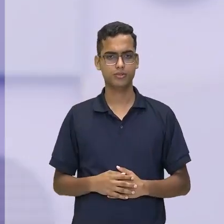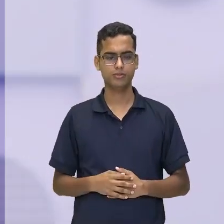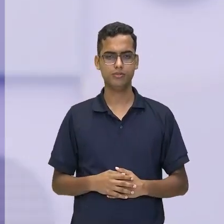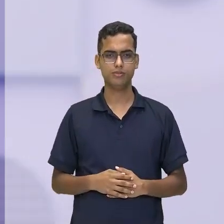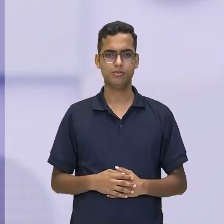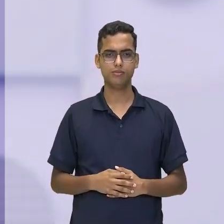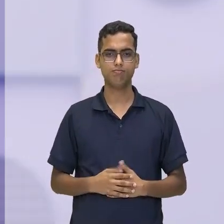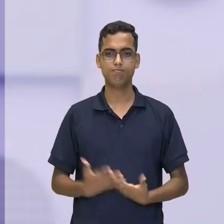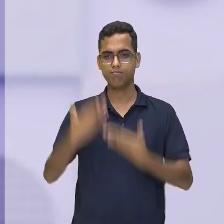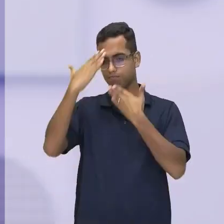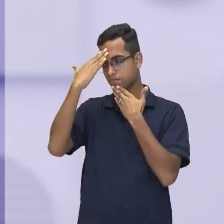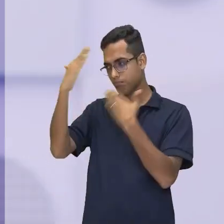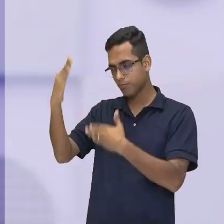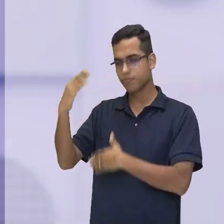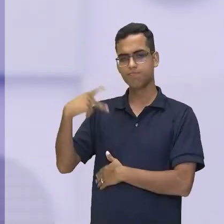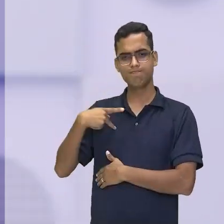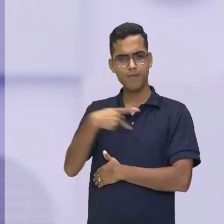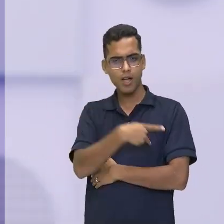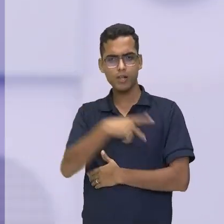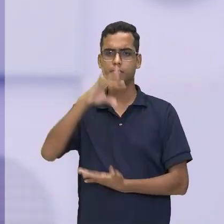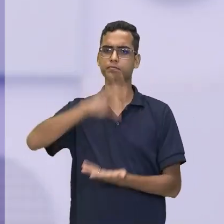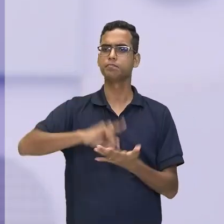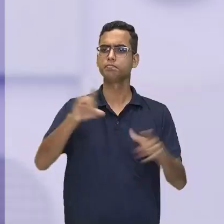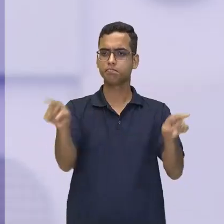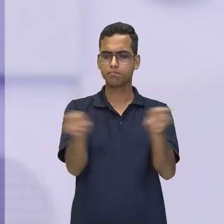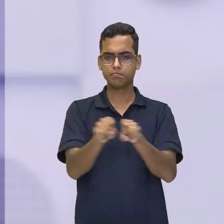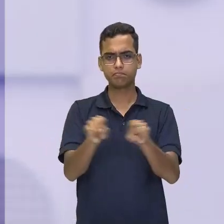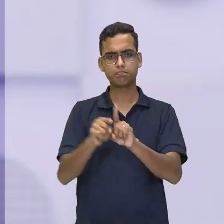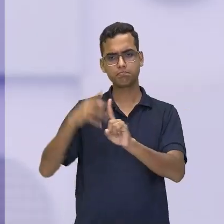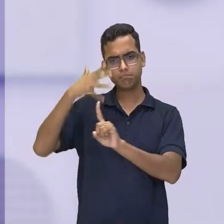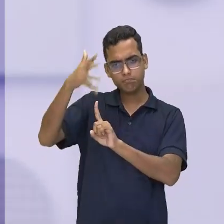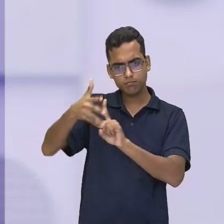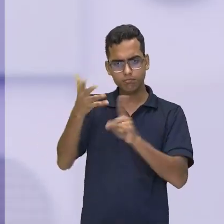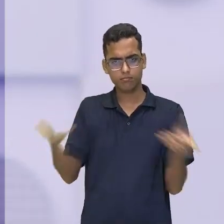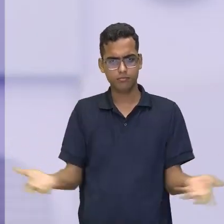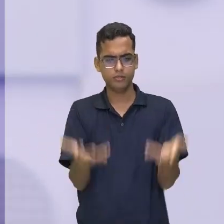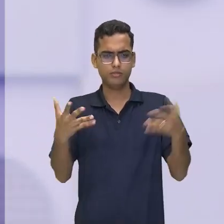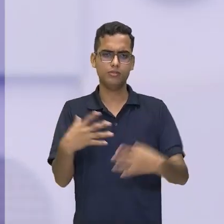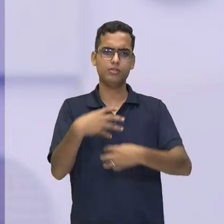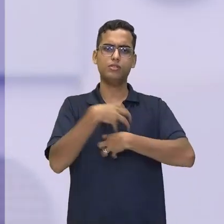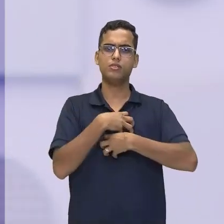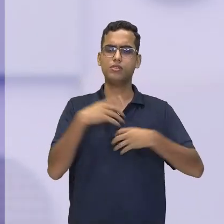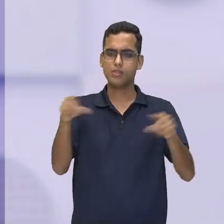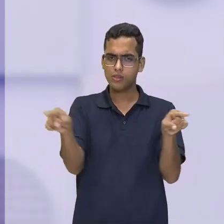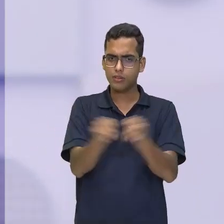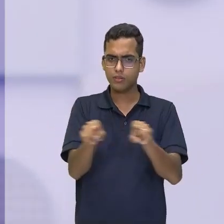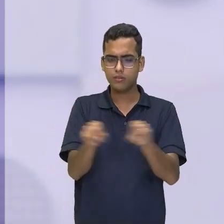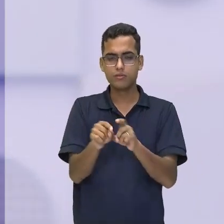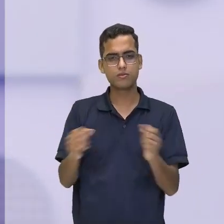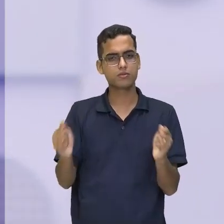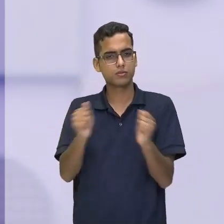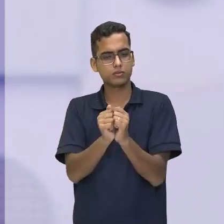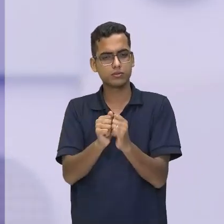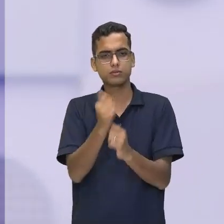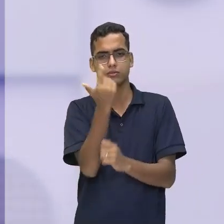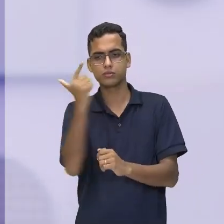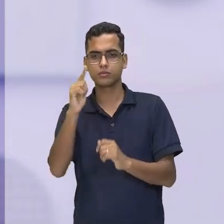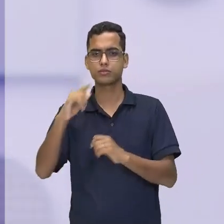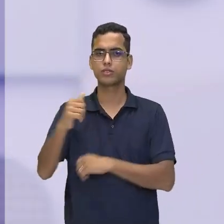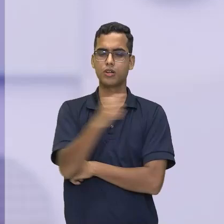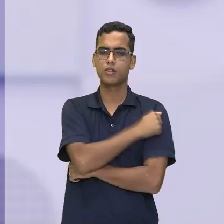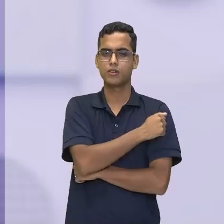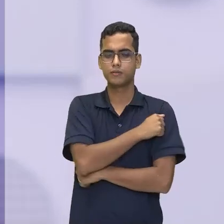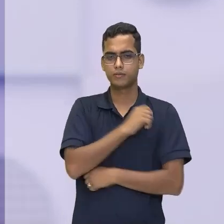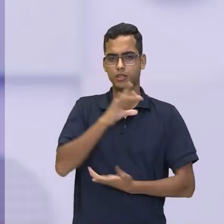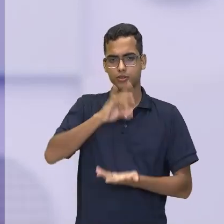Obrigado, pastor Antônio Vitor, por essas palavras de incentivo junto aí aos nossos alunos. E falando ainda